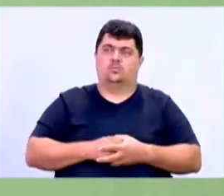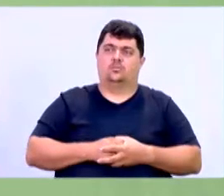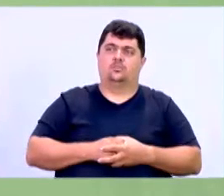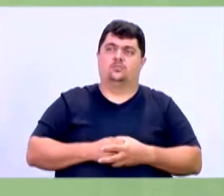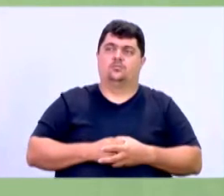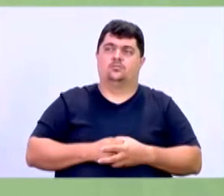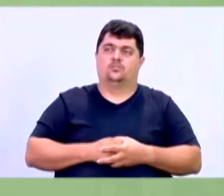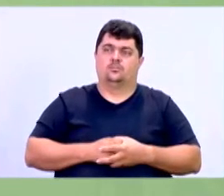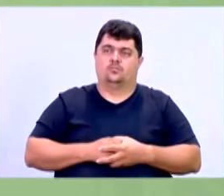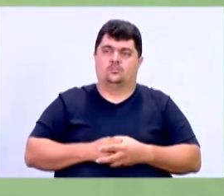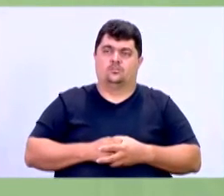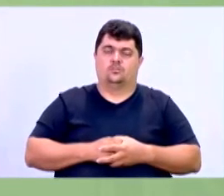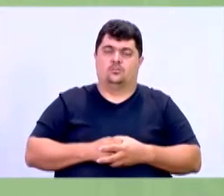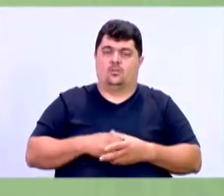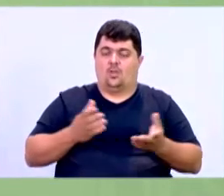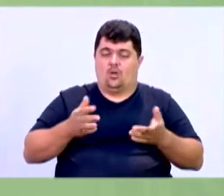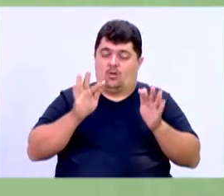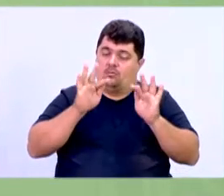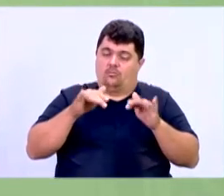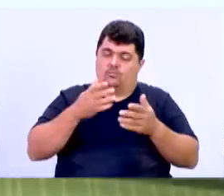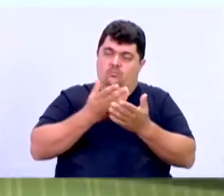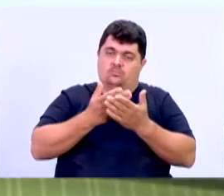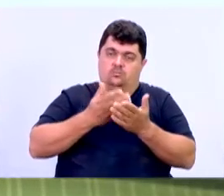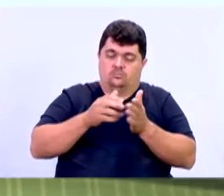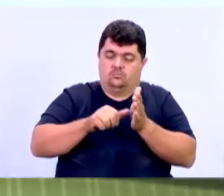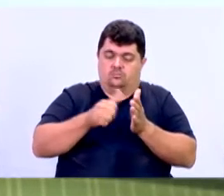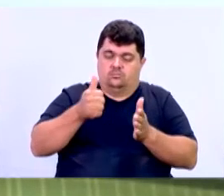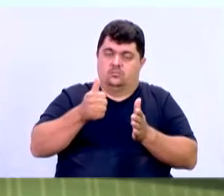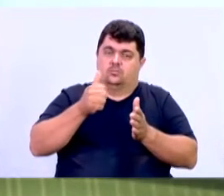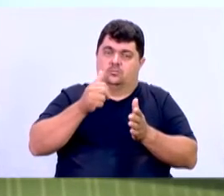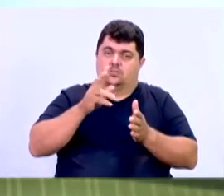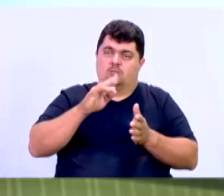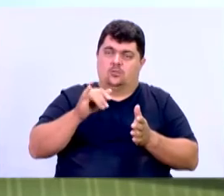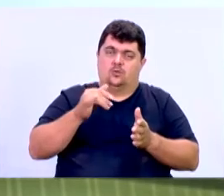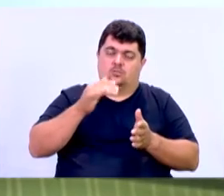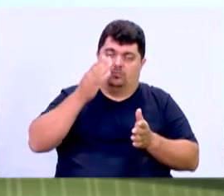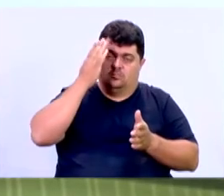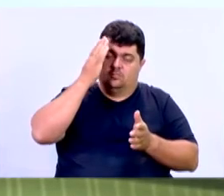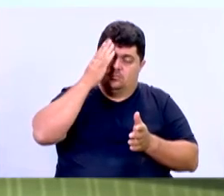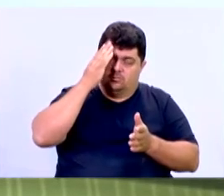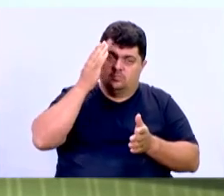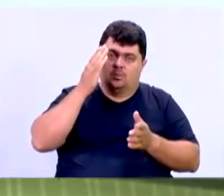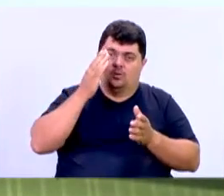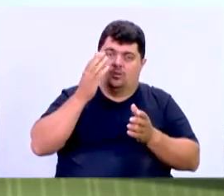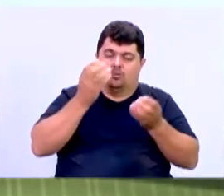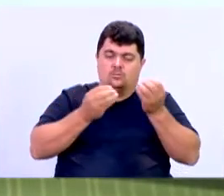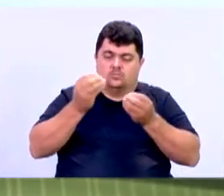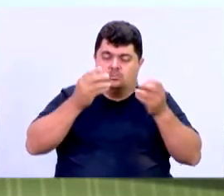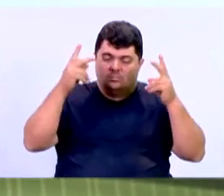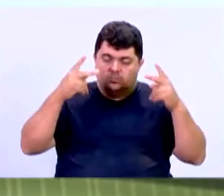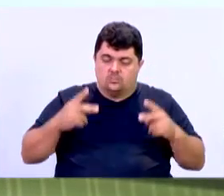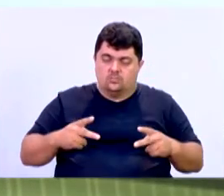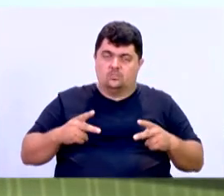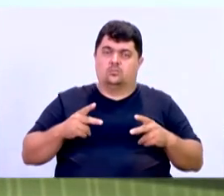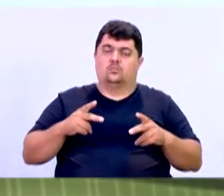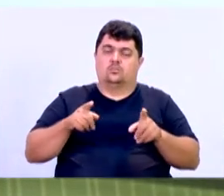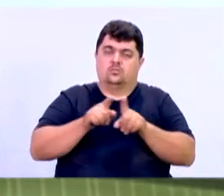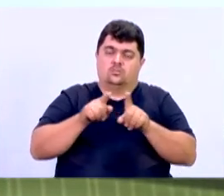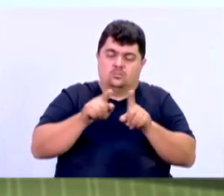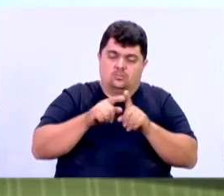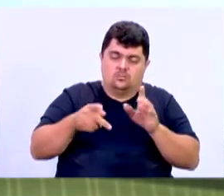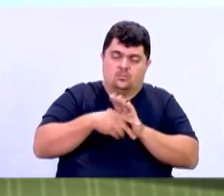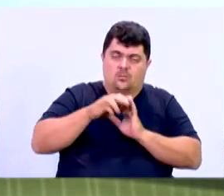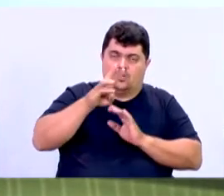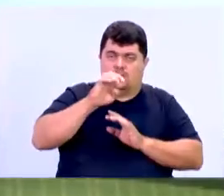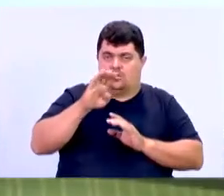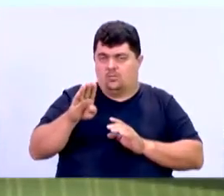aqui a gente finaliza a nossa primeira aula, onde vocês entenderam que a gente vai trabalhar com funcionalidades das páginas